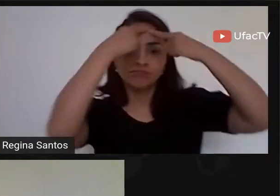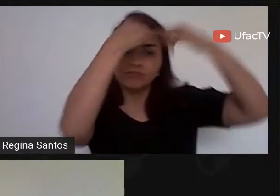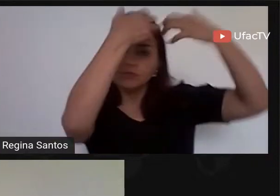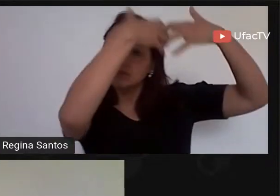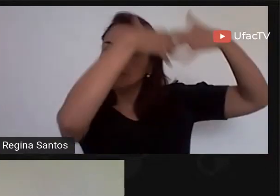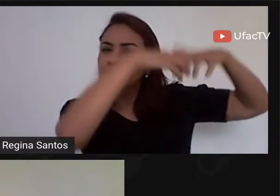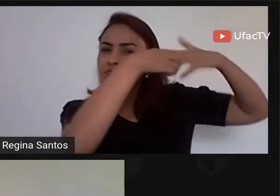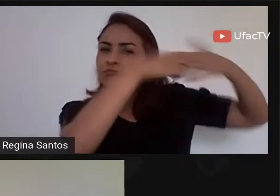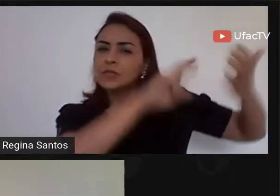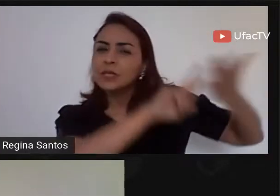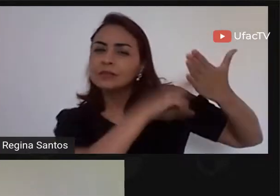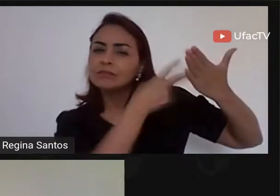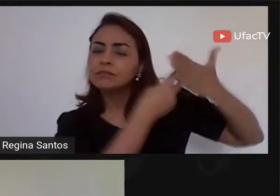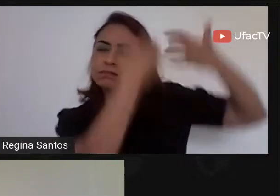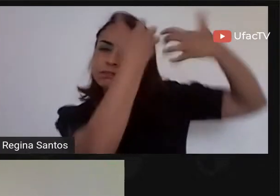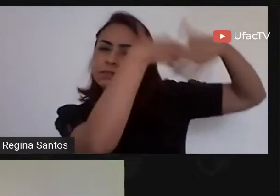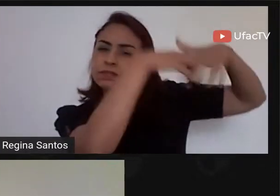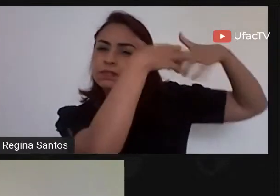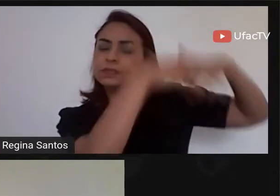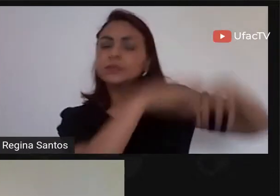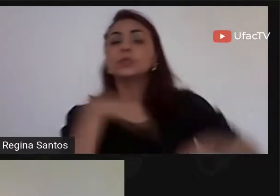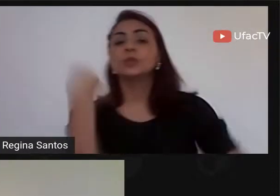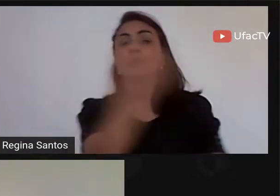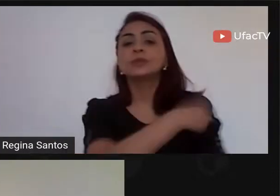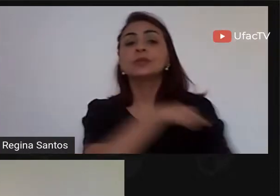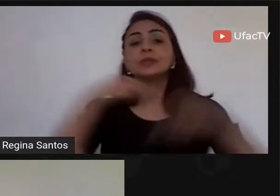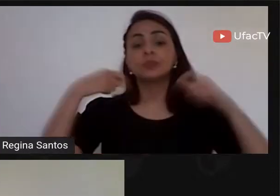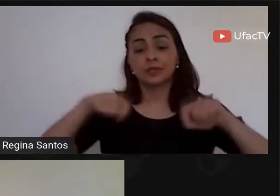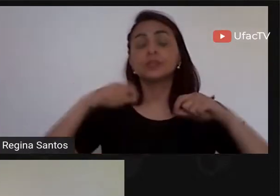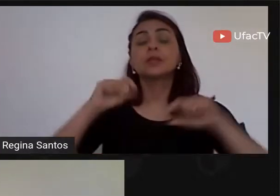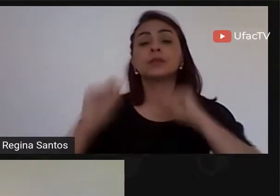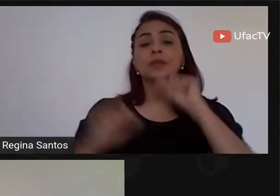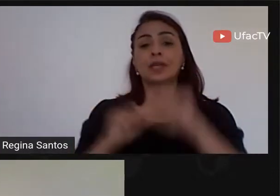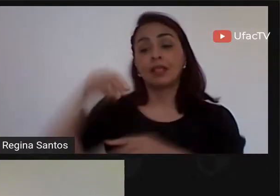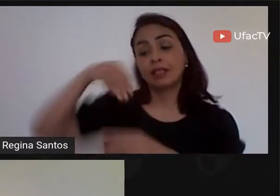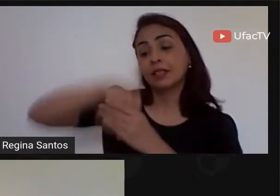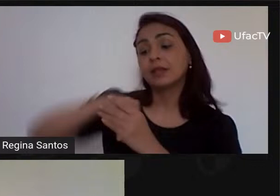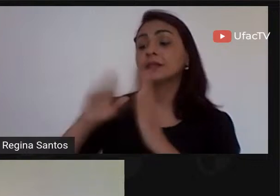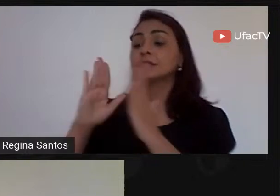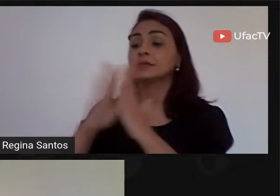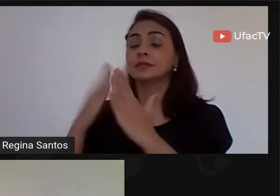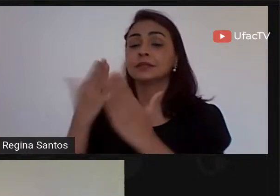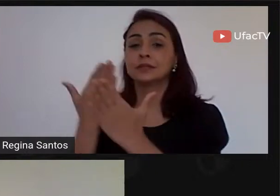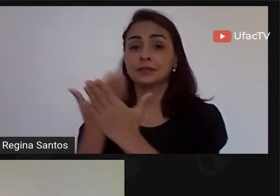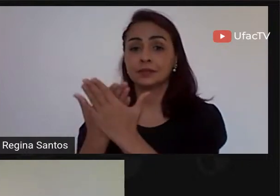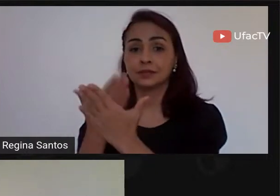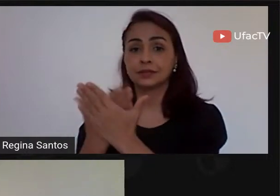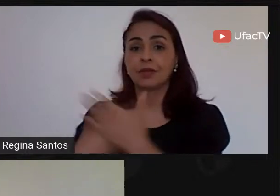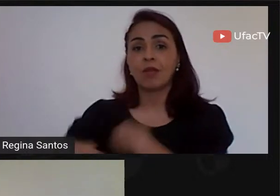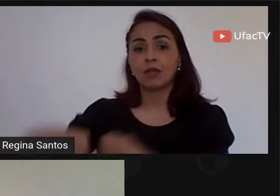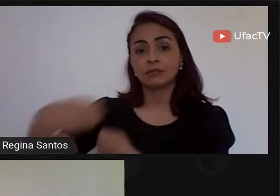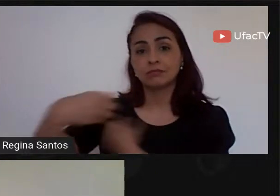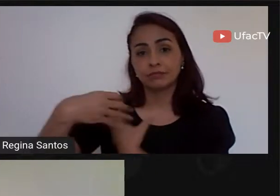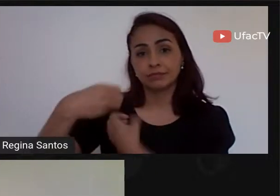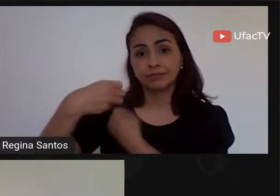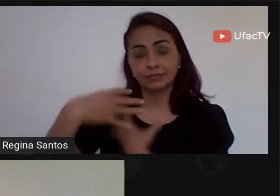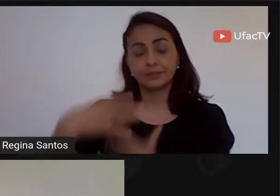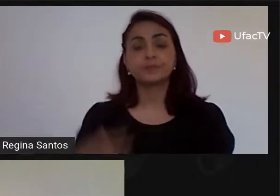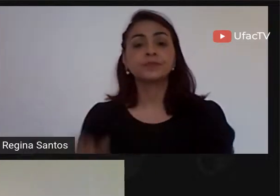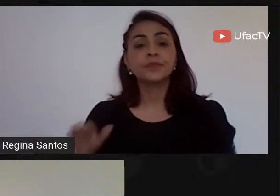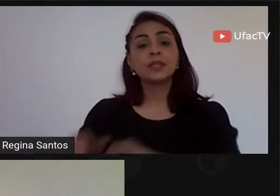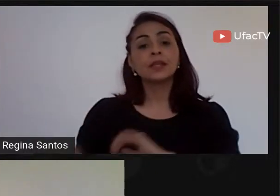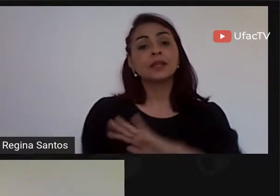trabalhar vindo ali da escola, mas eu quero pegar aqui, antes de chamar a professora Olinda, um